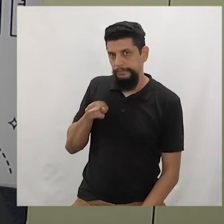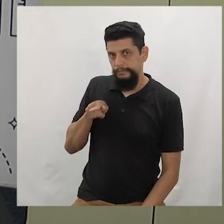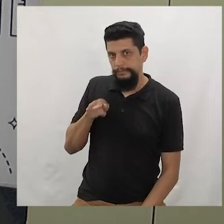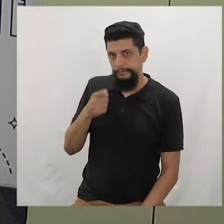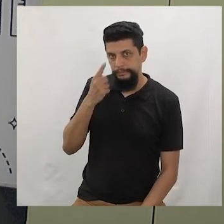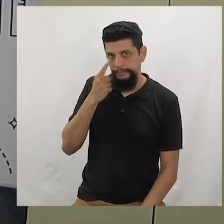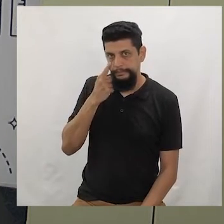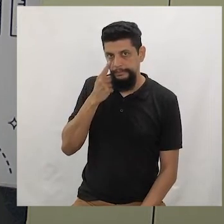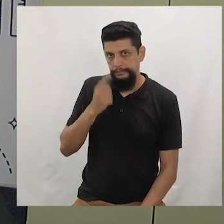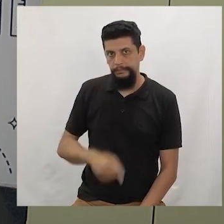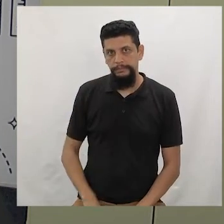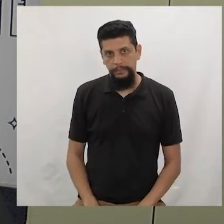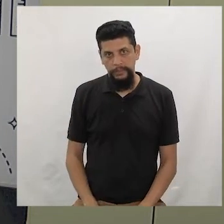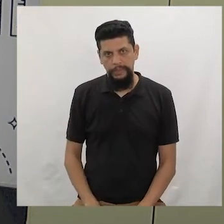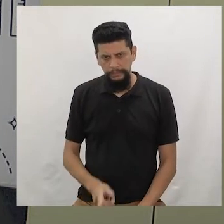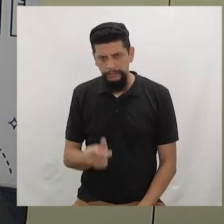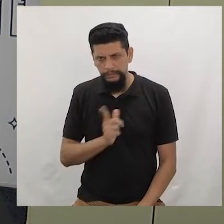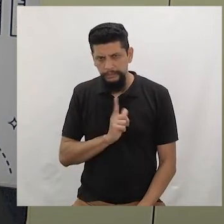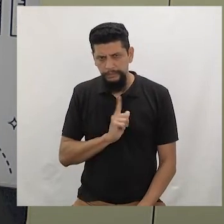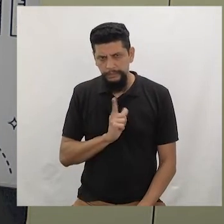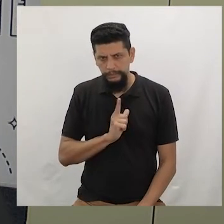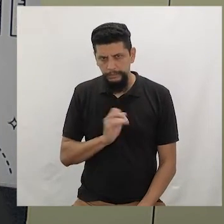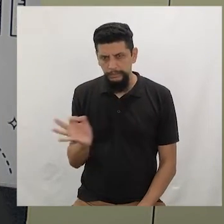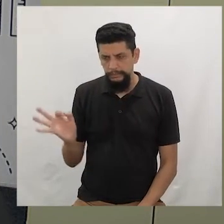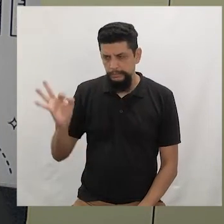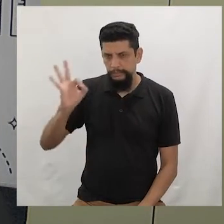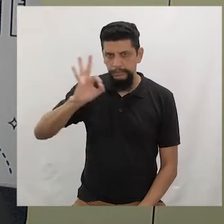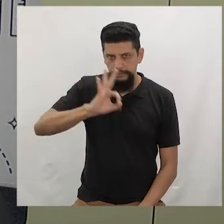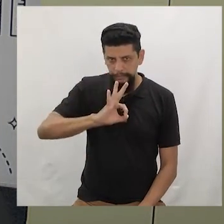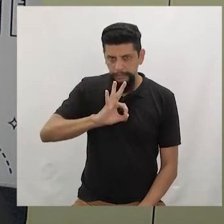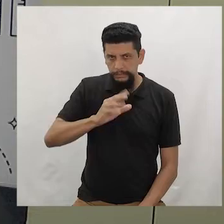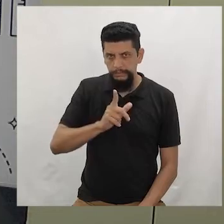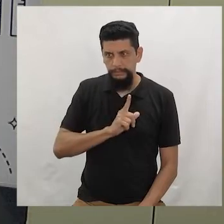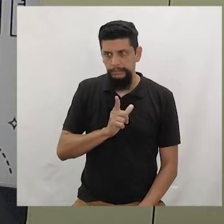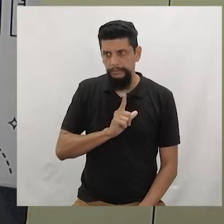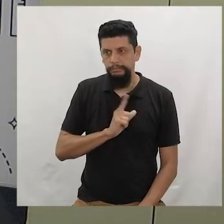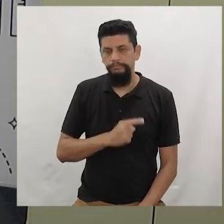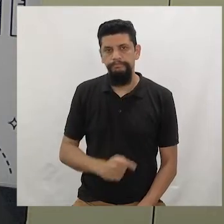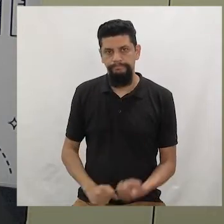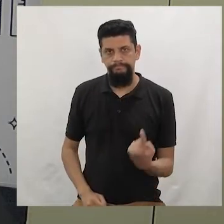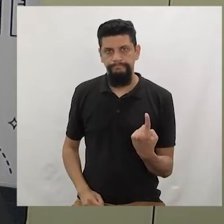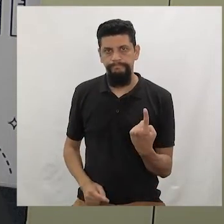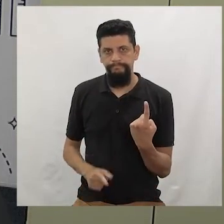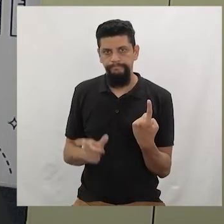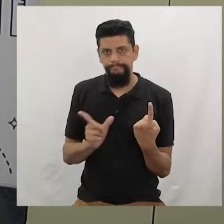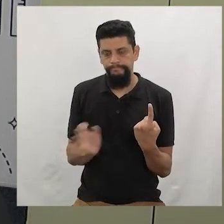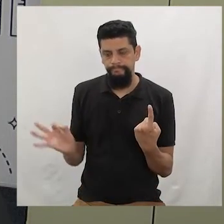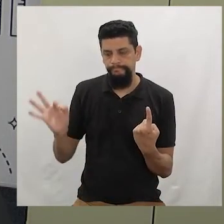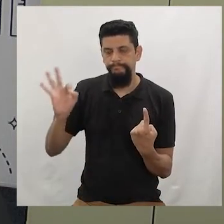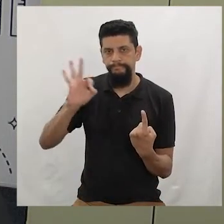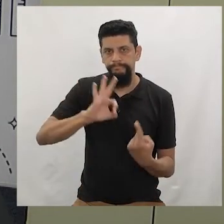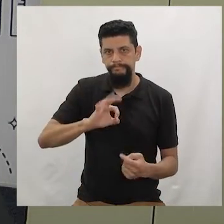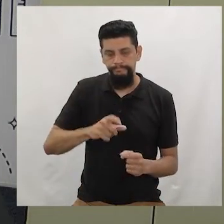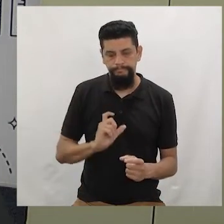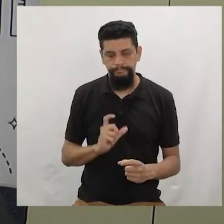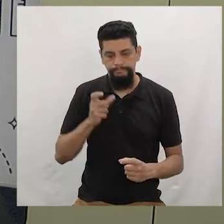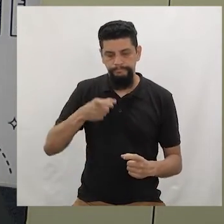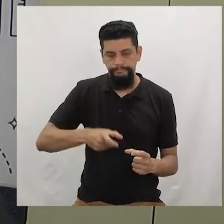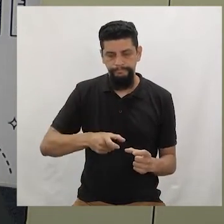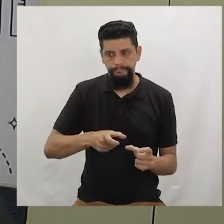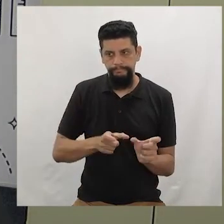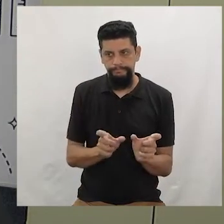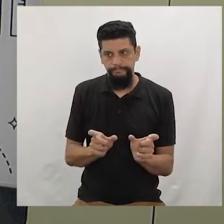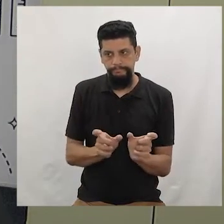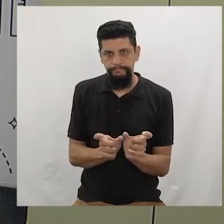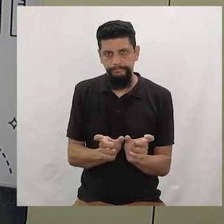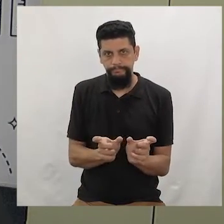vez. Então, vamos lá. Você tem sol aí, professora Elaine? Eu tenho um sol aqui, ó. Então, vamos